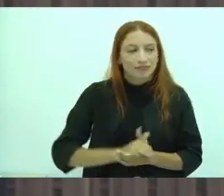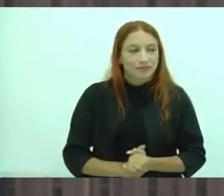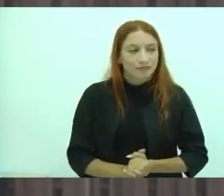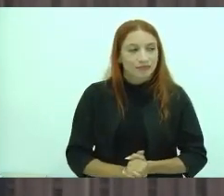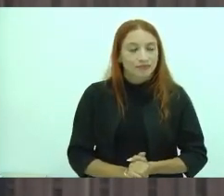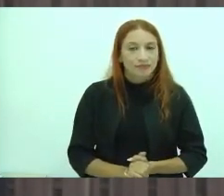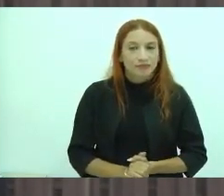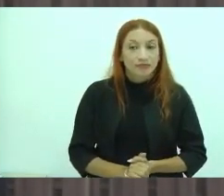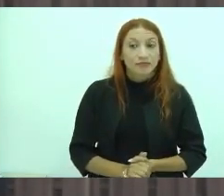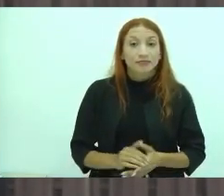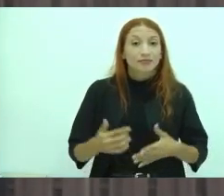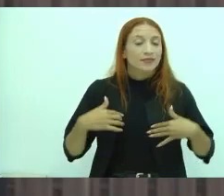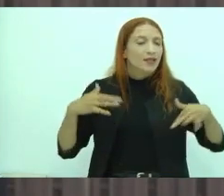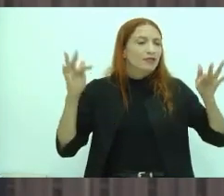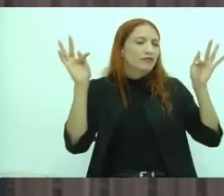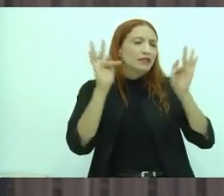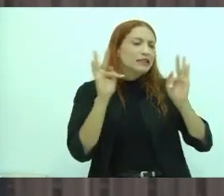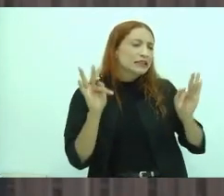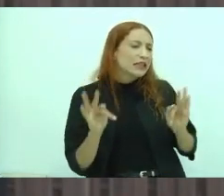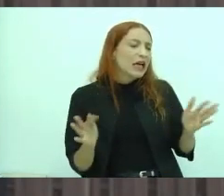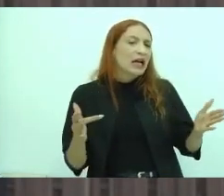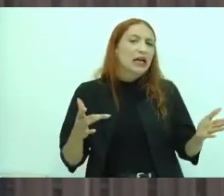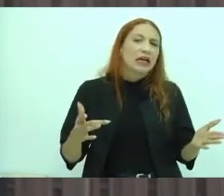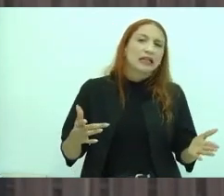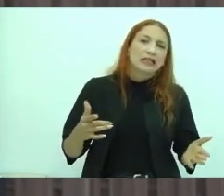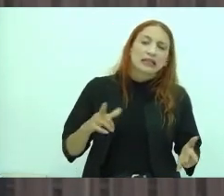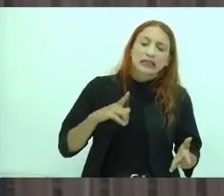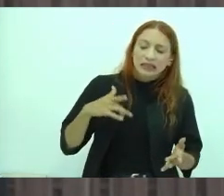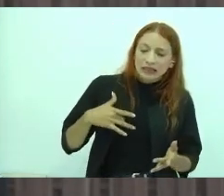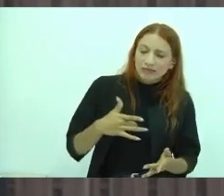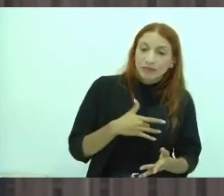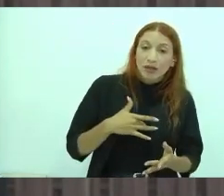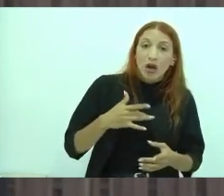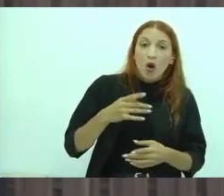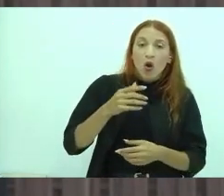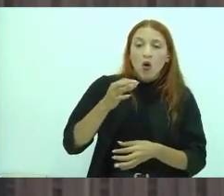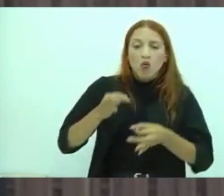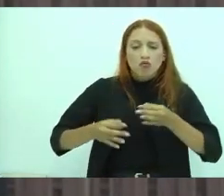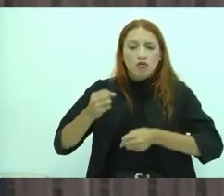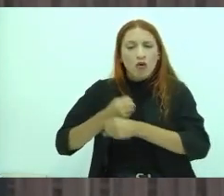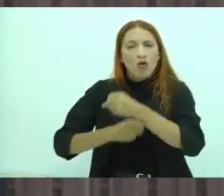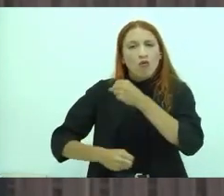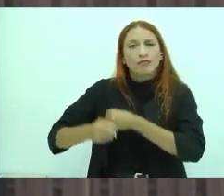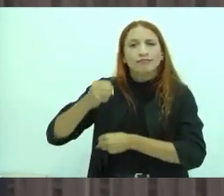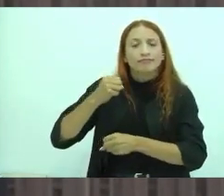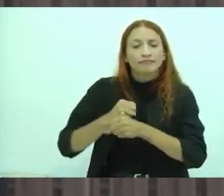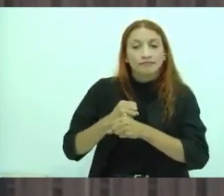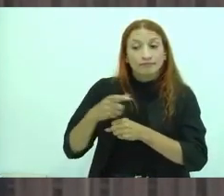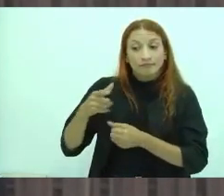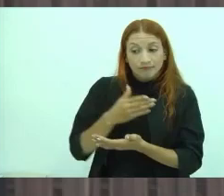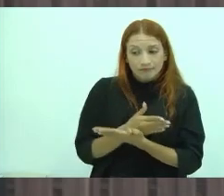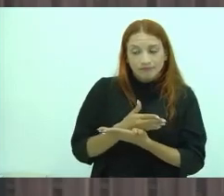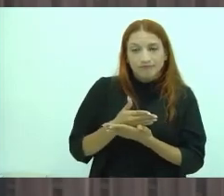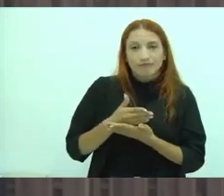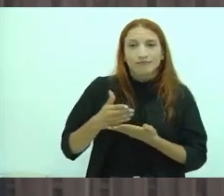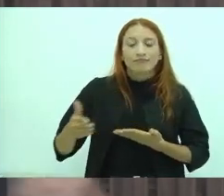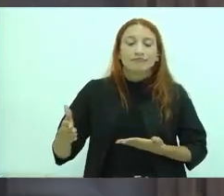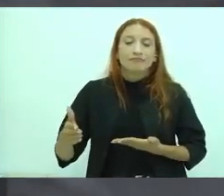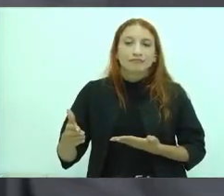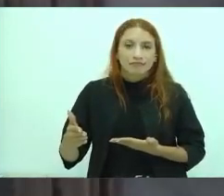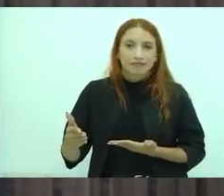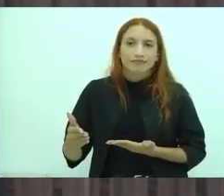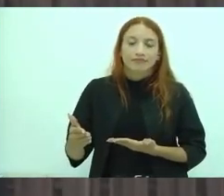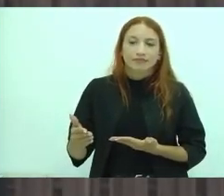Diante de tantas alegrias que eu falei da saúde, do julgamento que teve ontem, dando cumprimento para que nós possamos dar cumprimento ao nosso